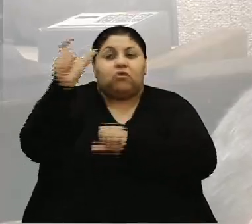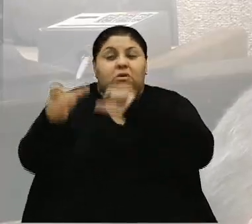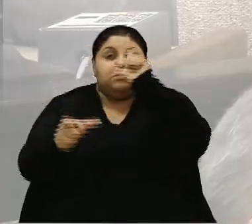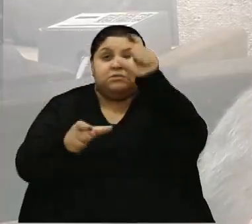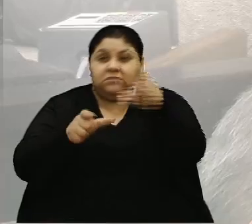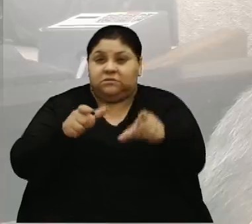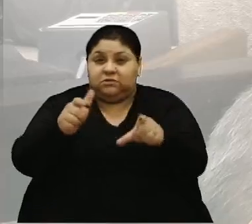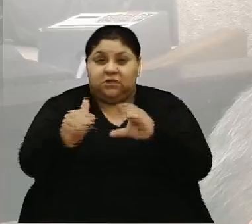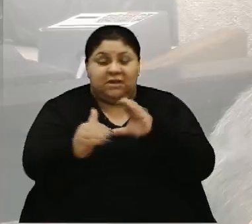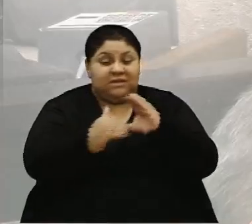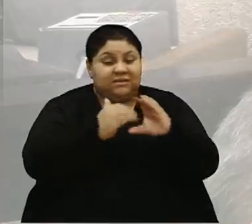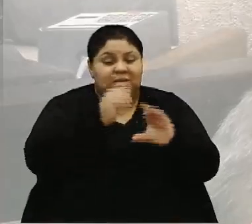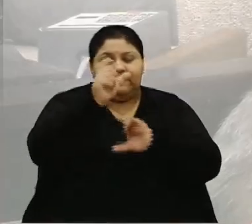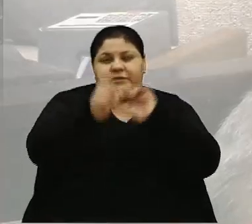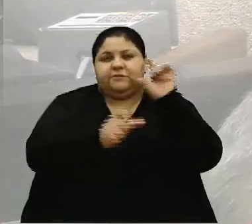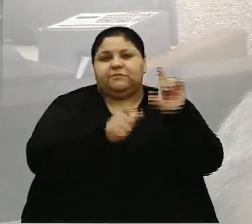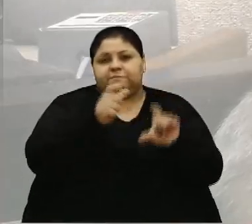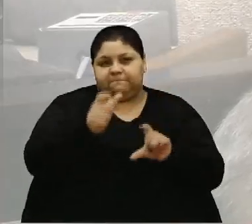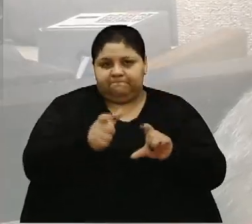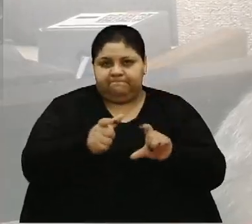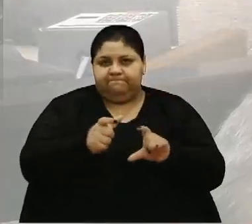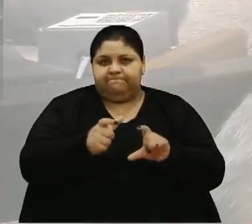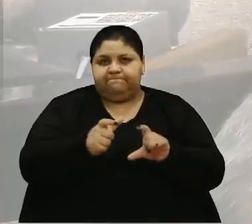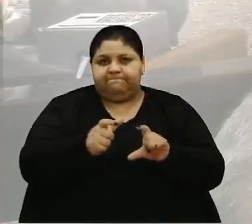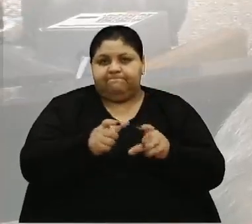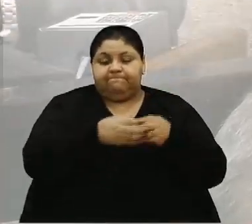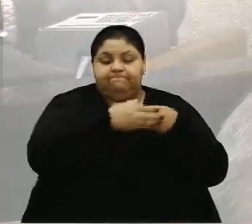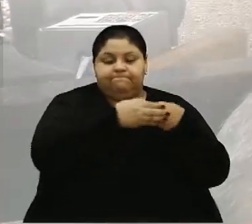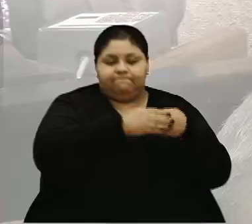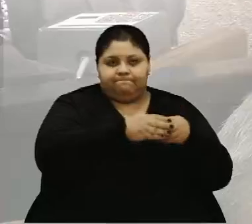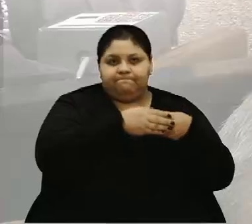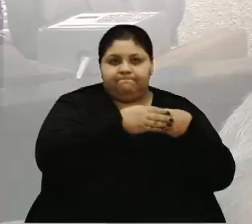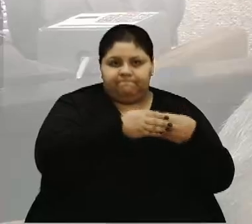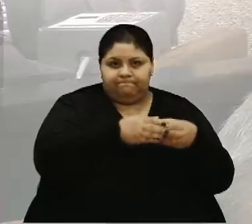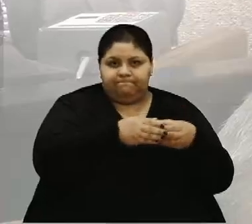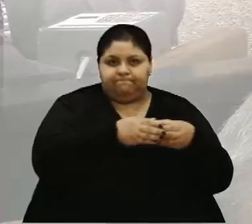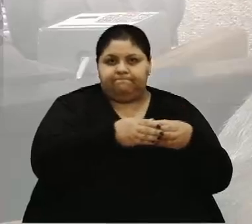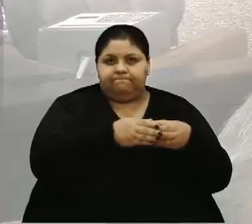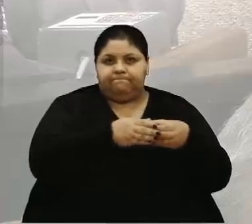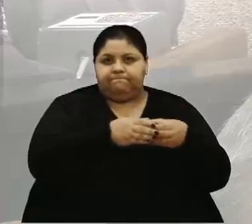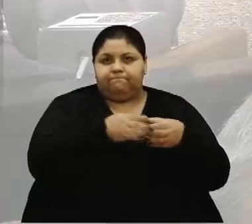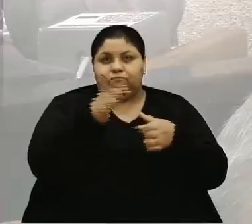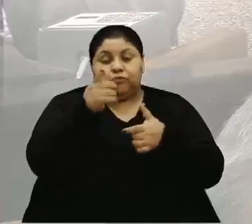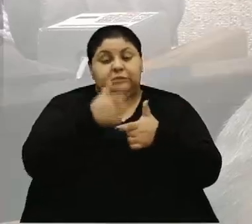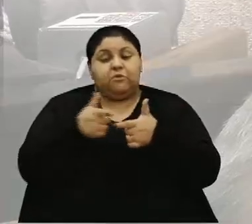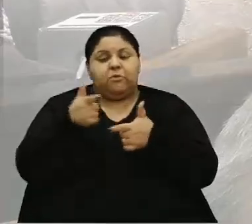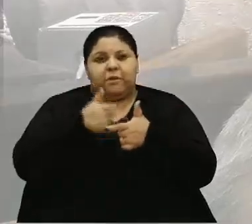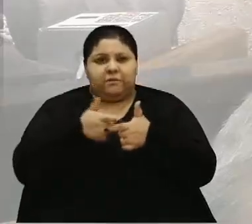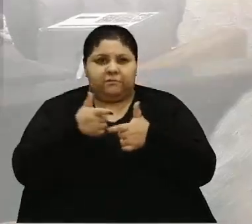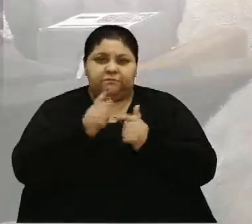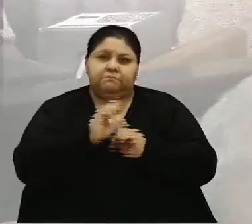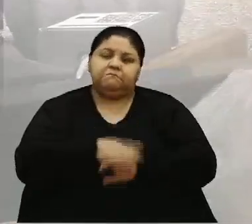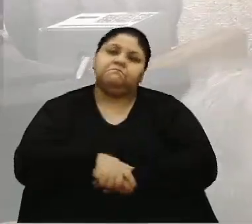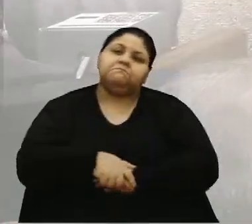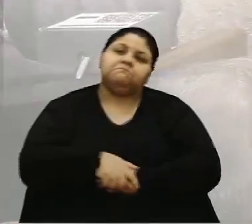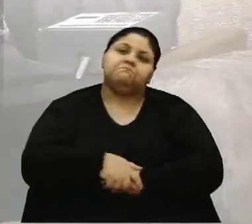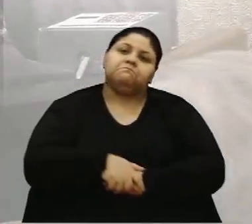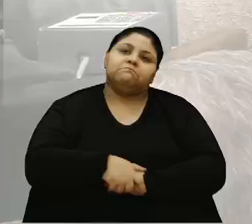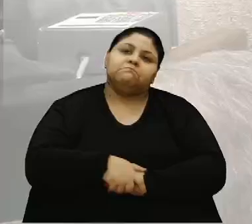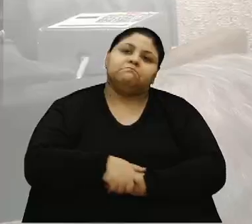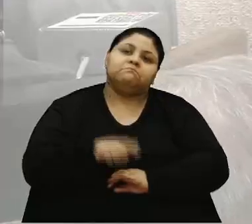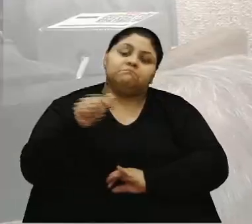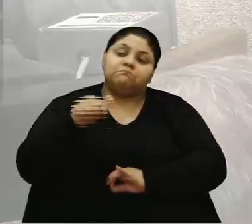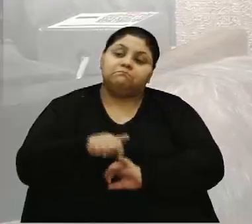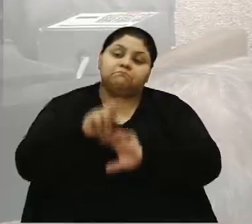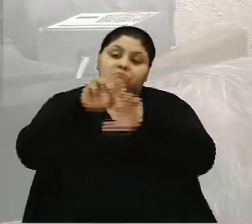recebe muitas pessoas no nosso convívio com esse drama. E isso é uma bandeira